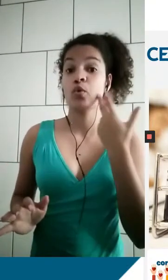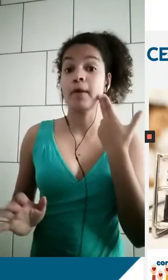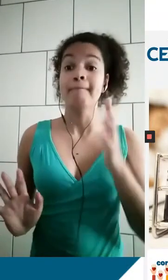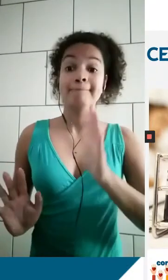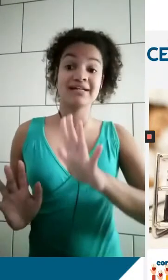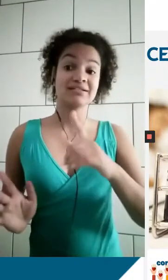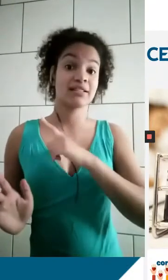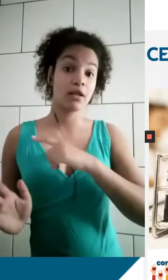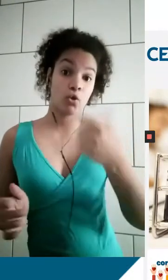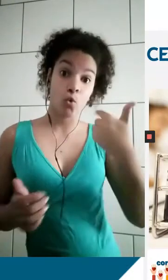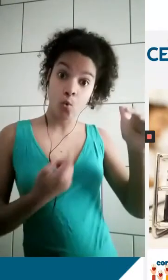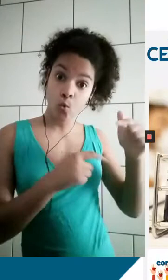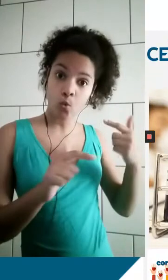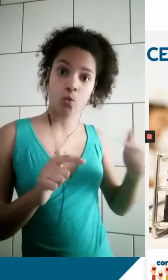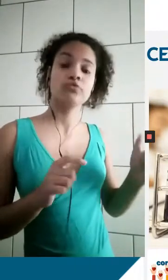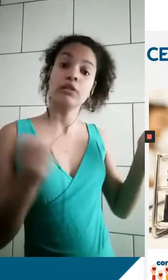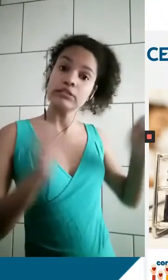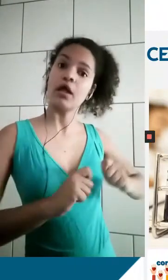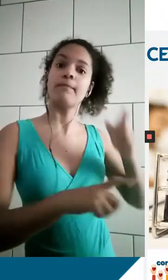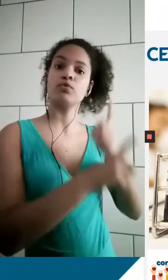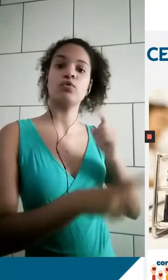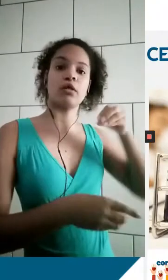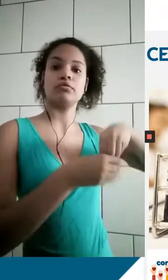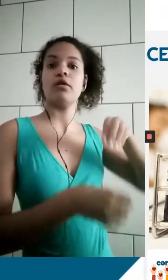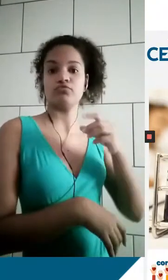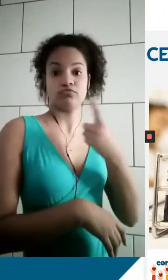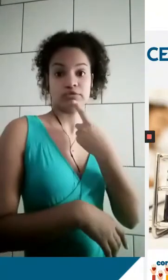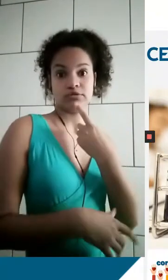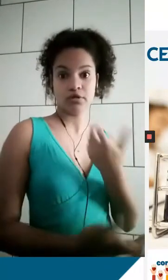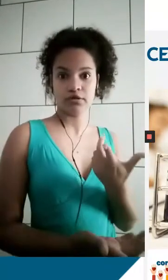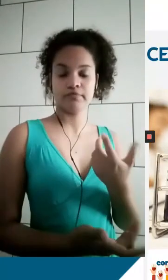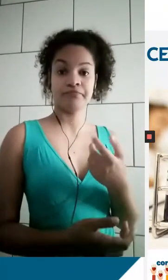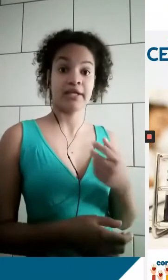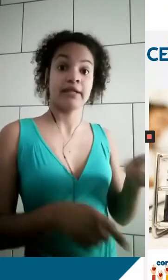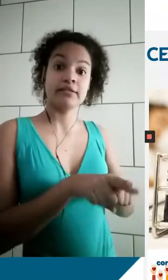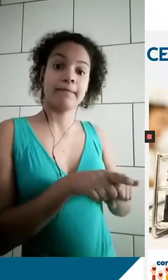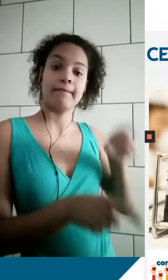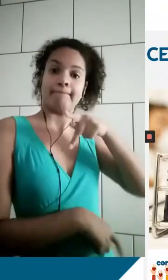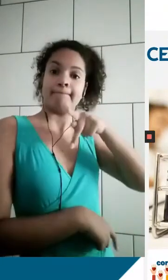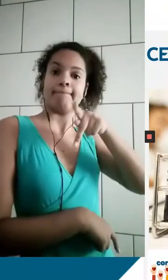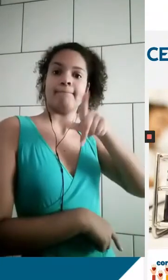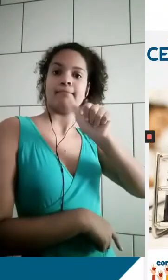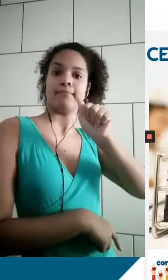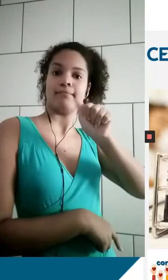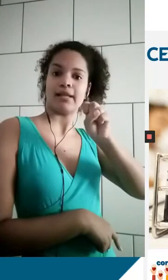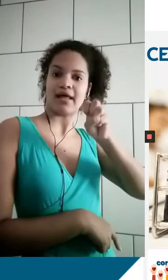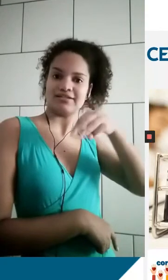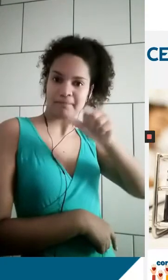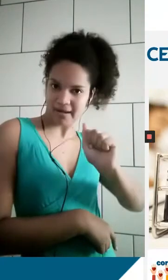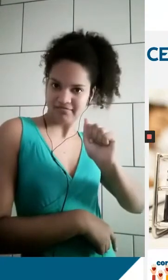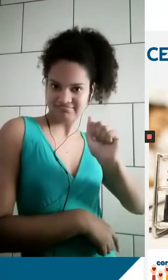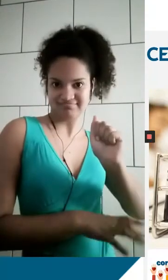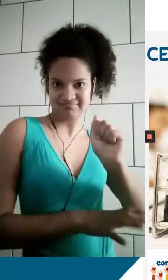de outras substâncias que podem ser encontradas no sangue, no plasma sanguíneo. Então, quando você retira o sangue, se